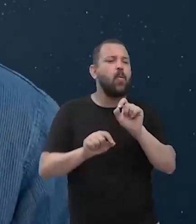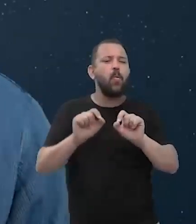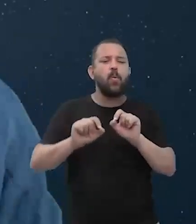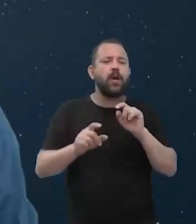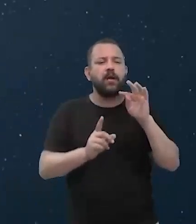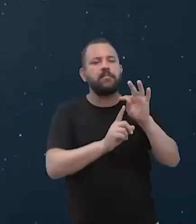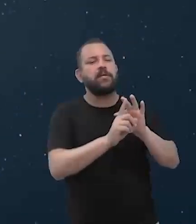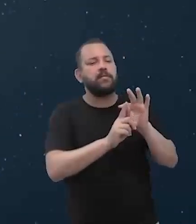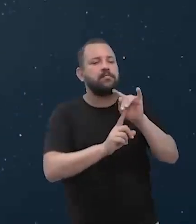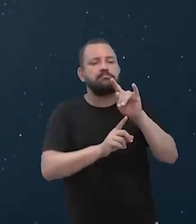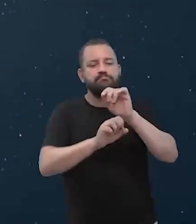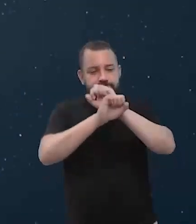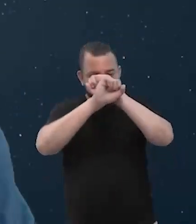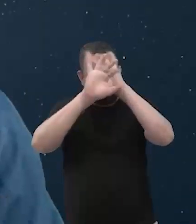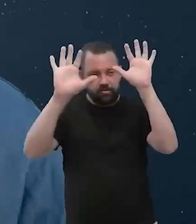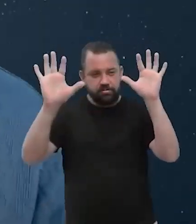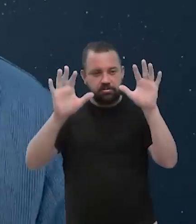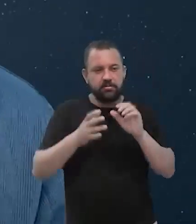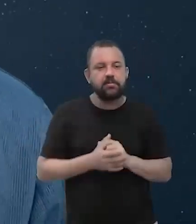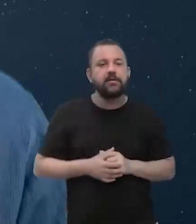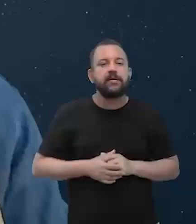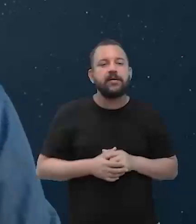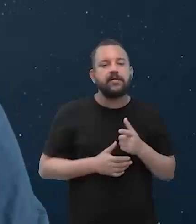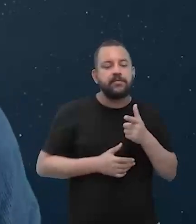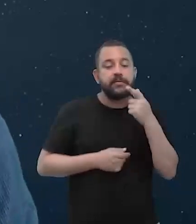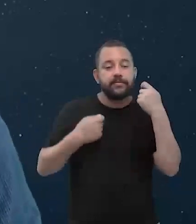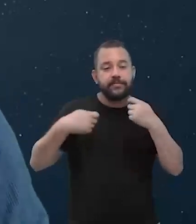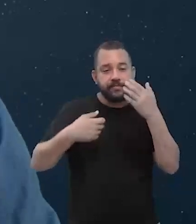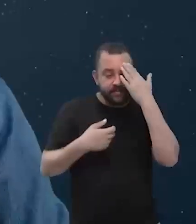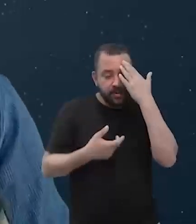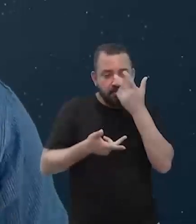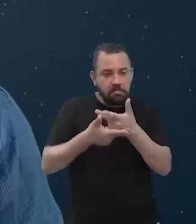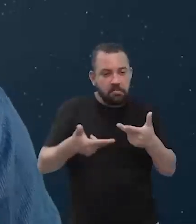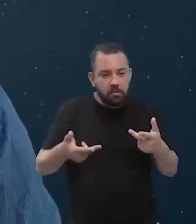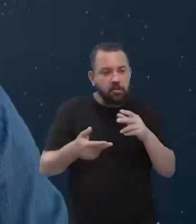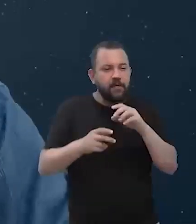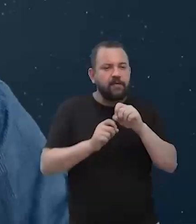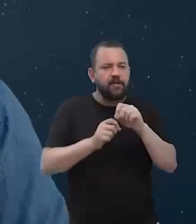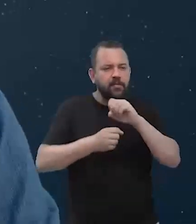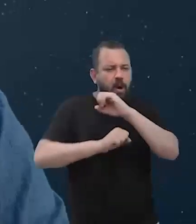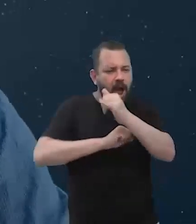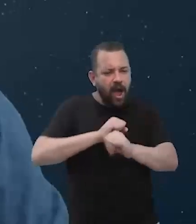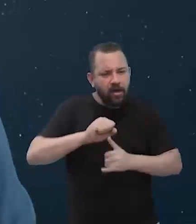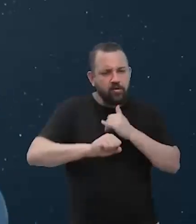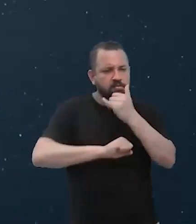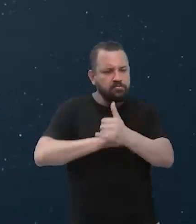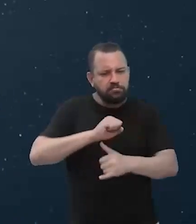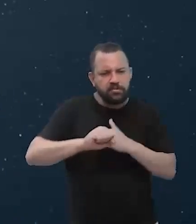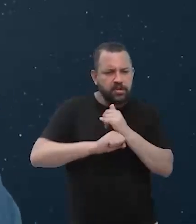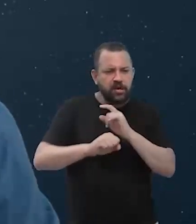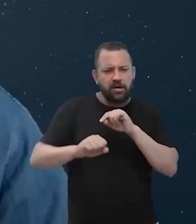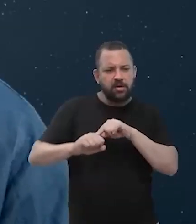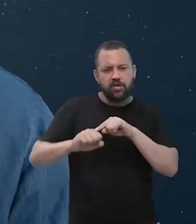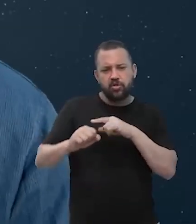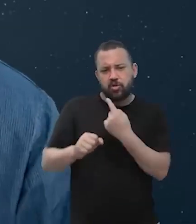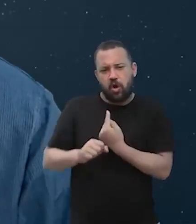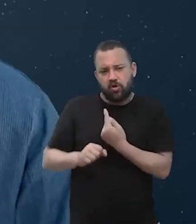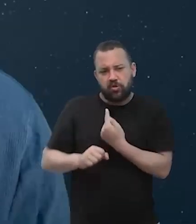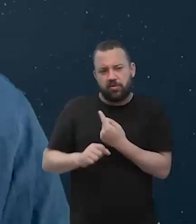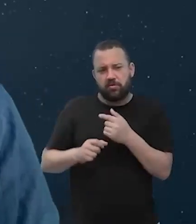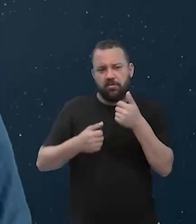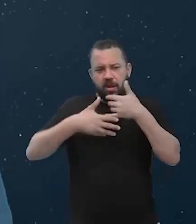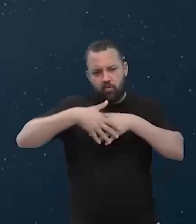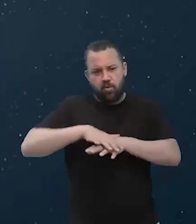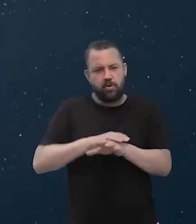você. Primeiro você tem que entender que toda a matéria é feita por átomos e esses átomos, eles não estão sozinhos na natureza, tá? Esses átomos